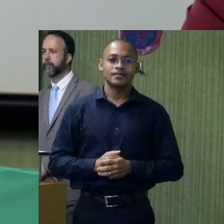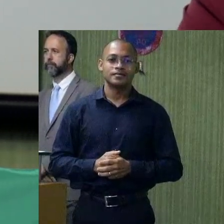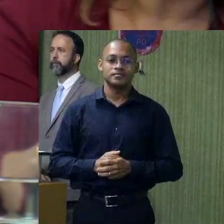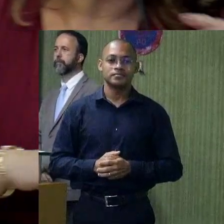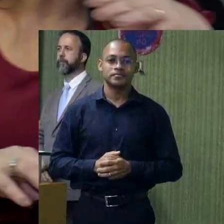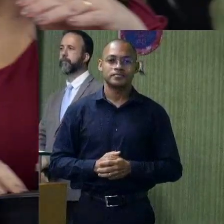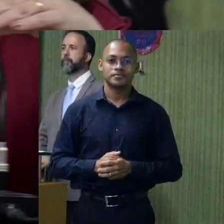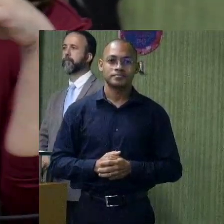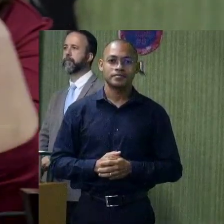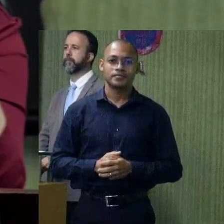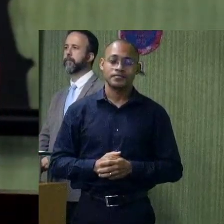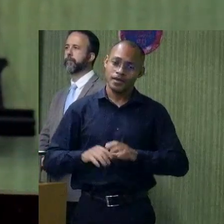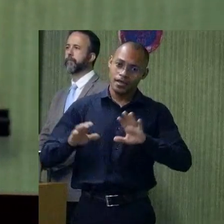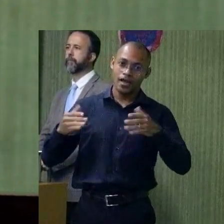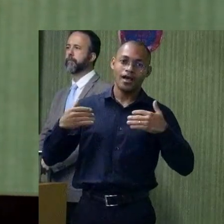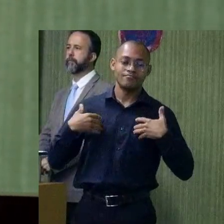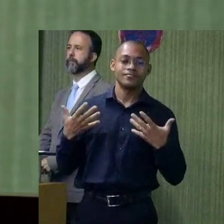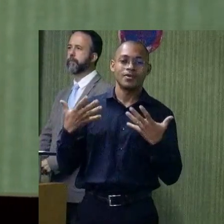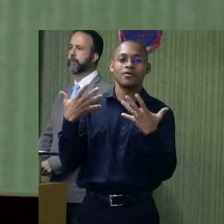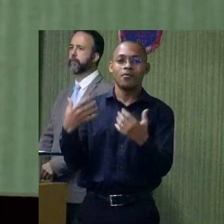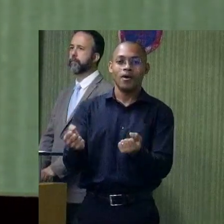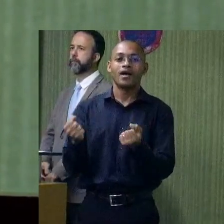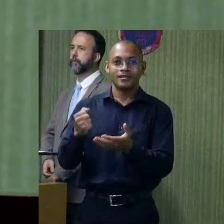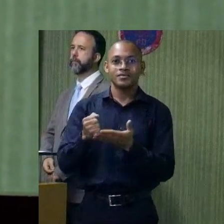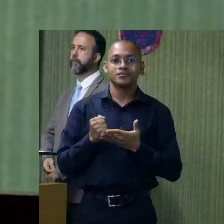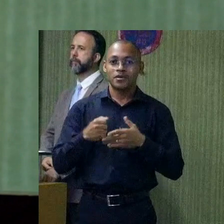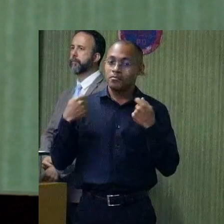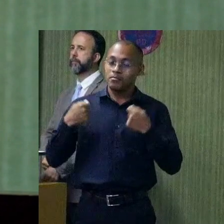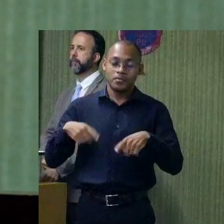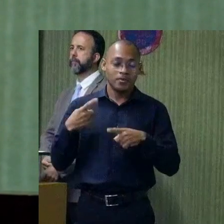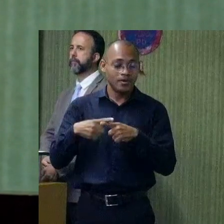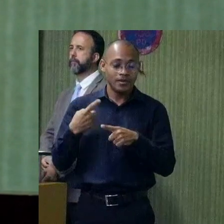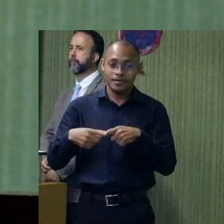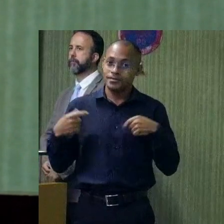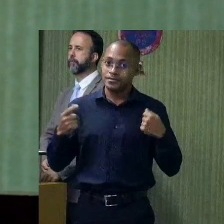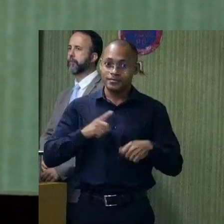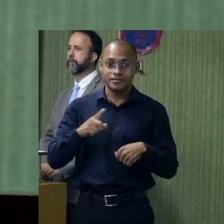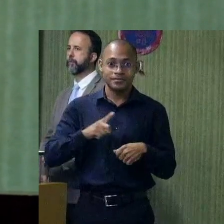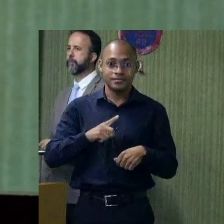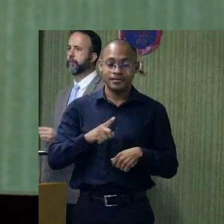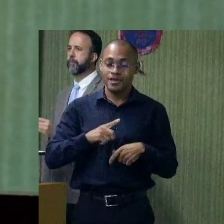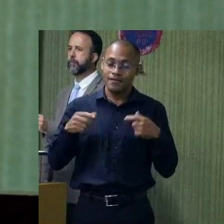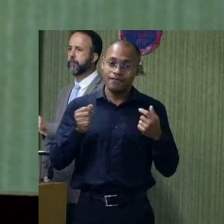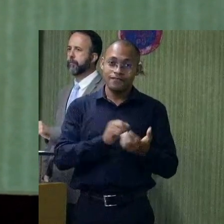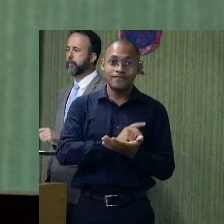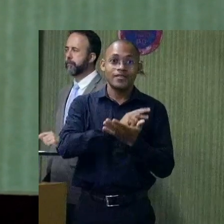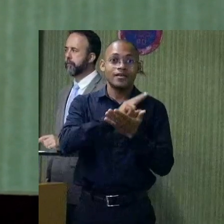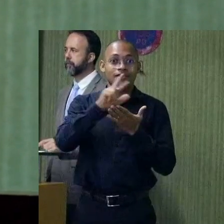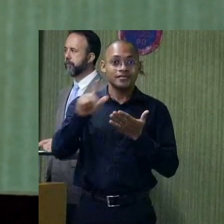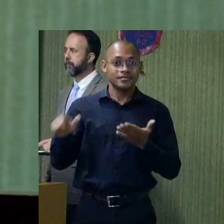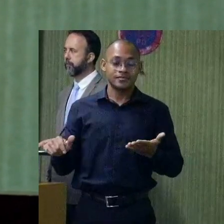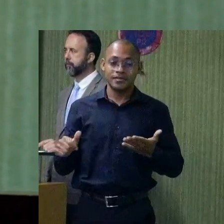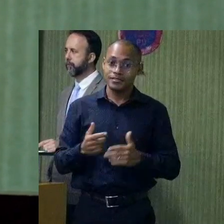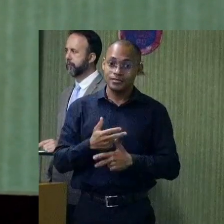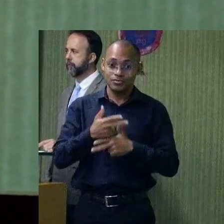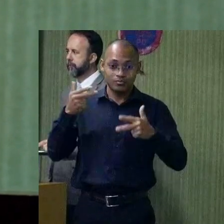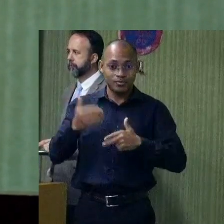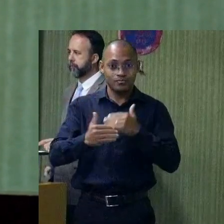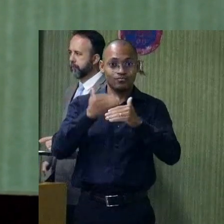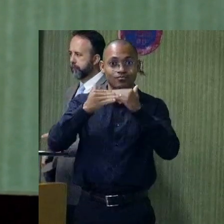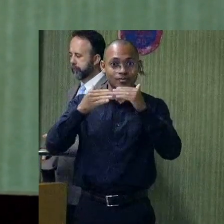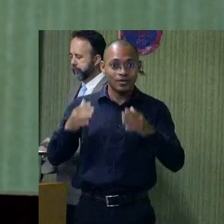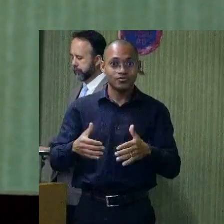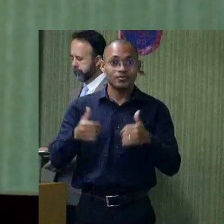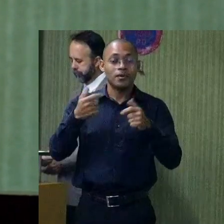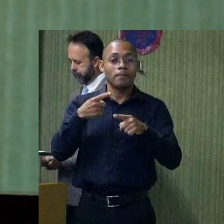Ah eu aceito Letícia Sim nós temos tantas demandas que ter uma experiência e trabalhar em cima dela já é um grande tempo né